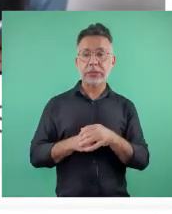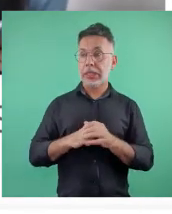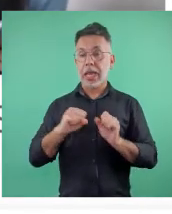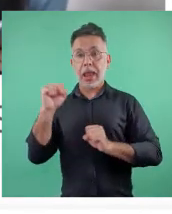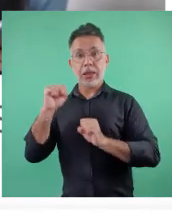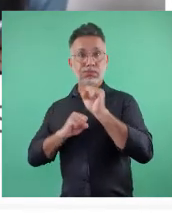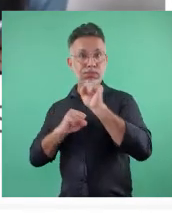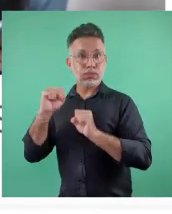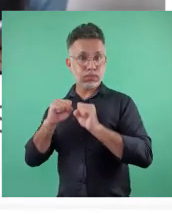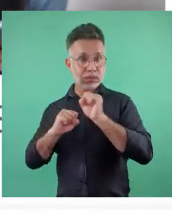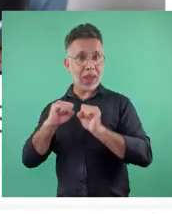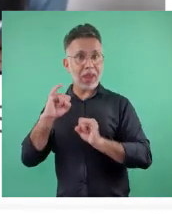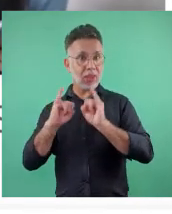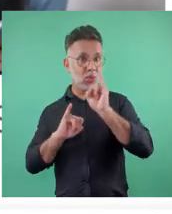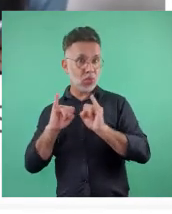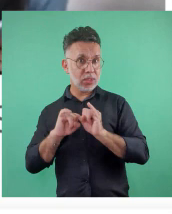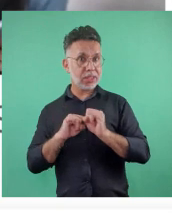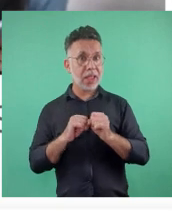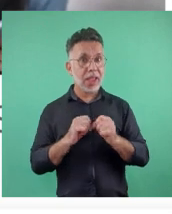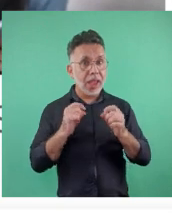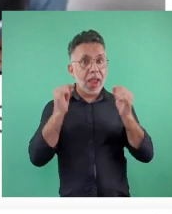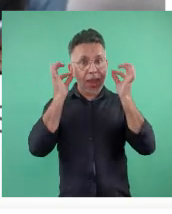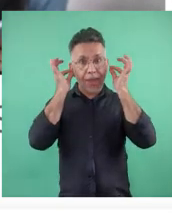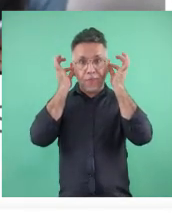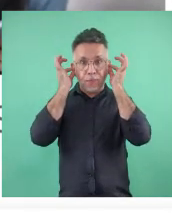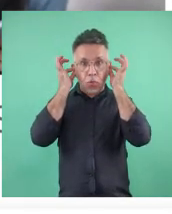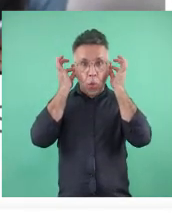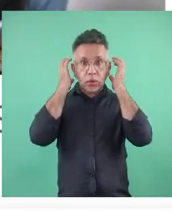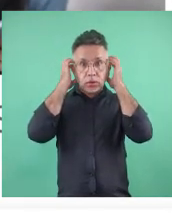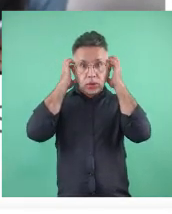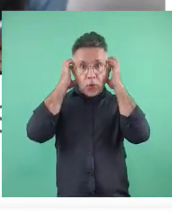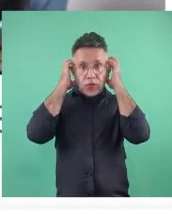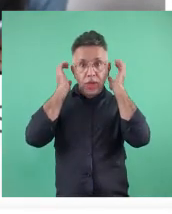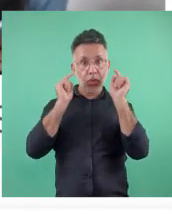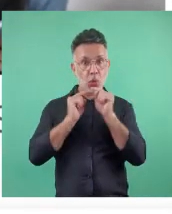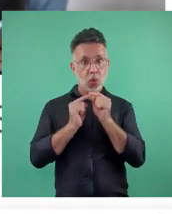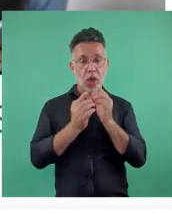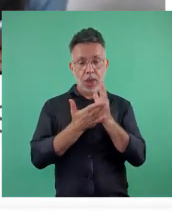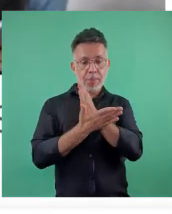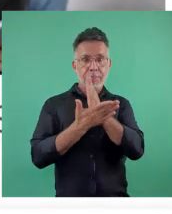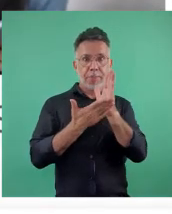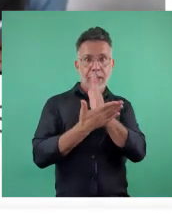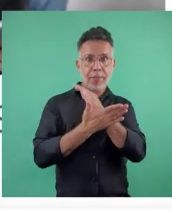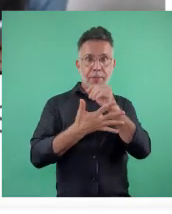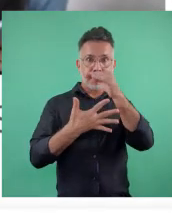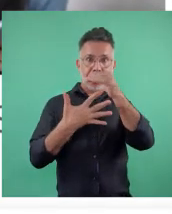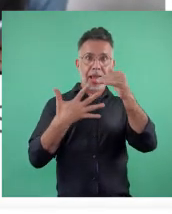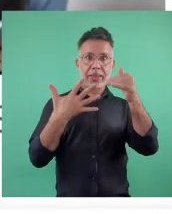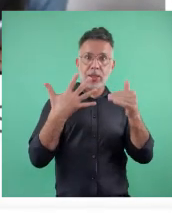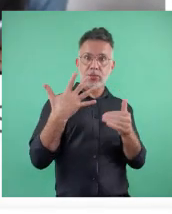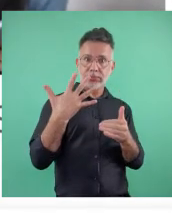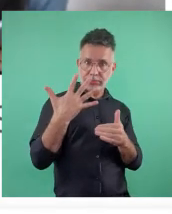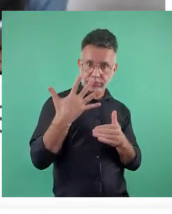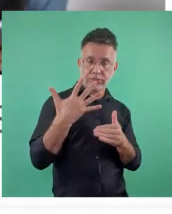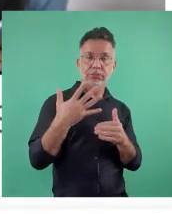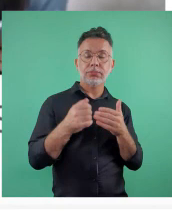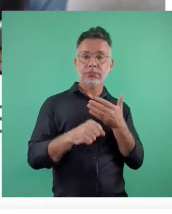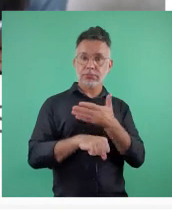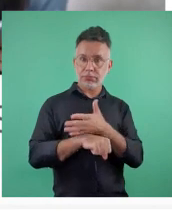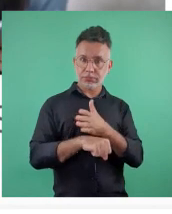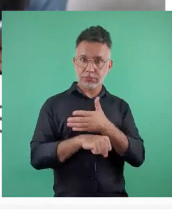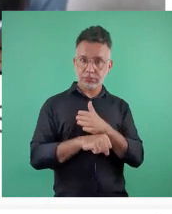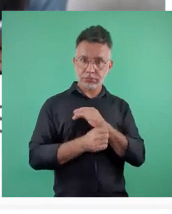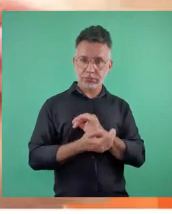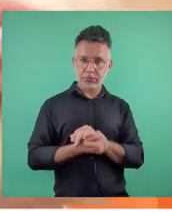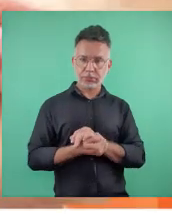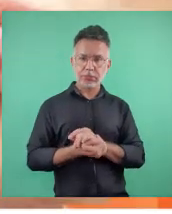música, em indústria, em fones de ouvido, ou seja, definindo outros valores para cada uma